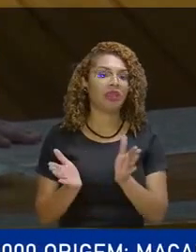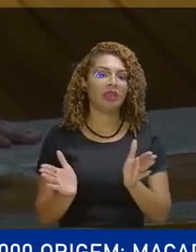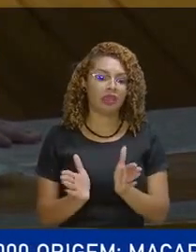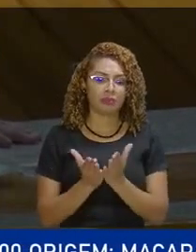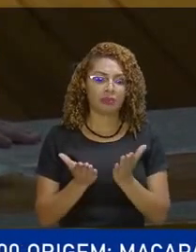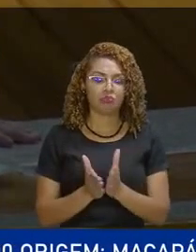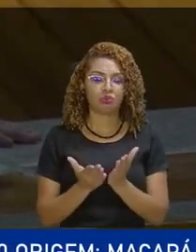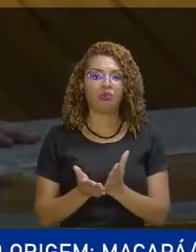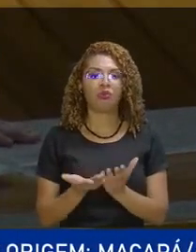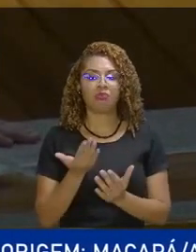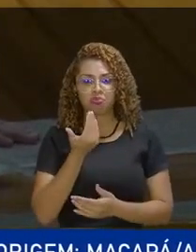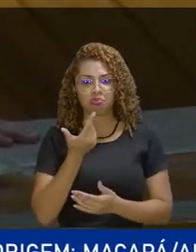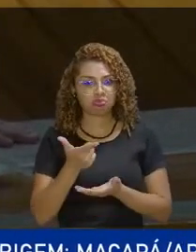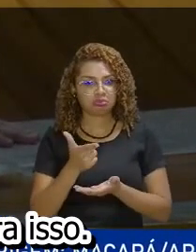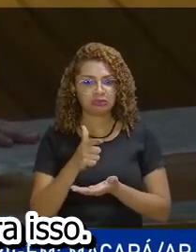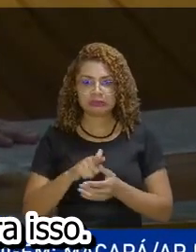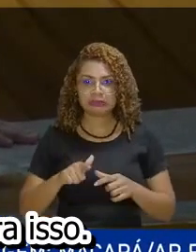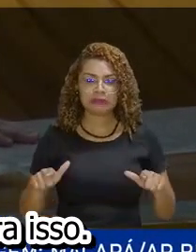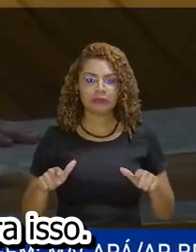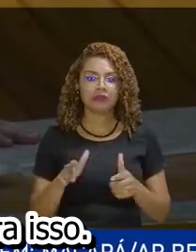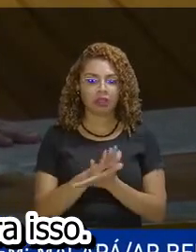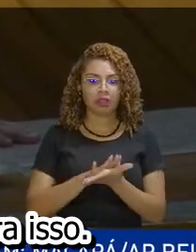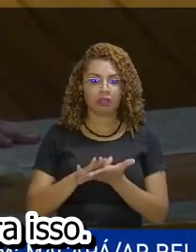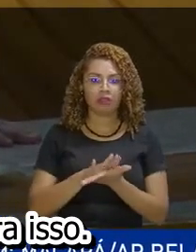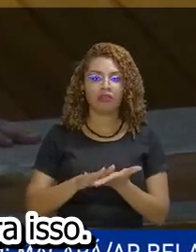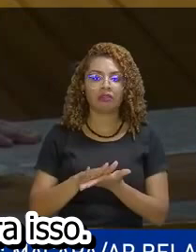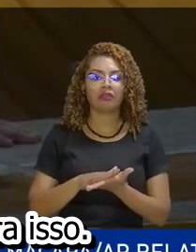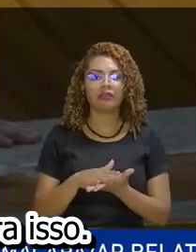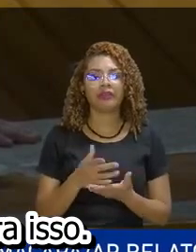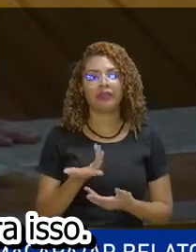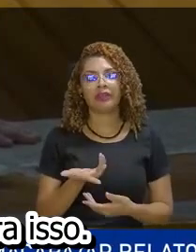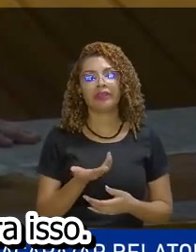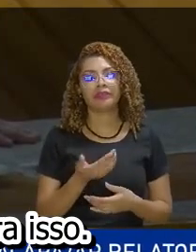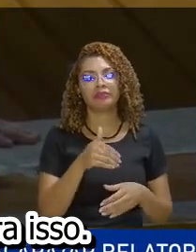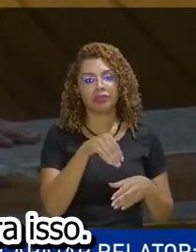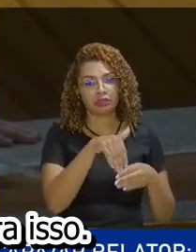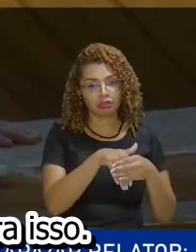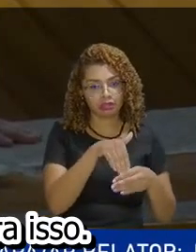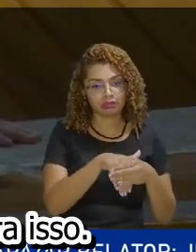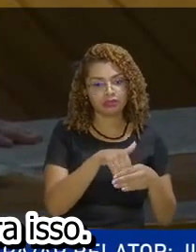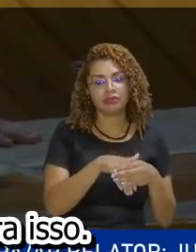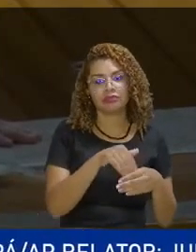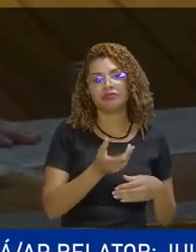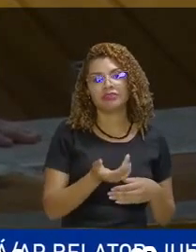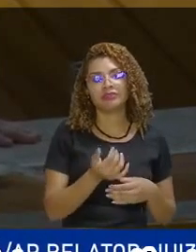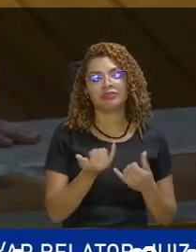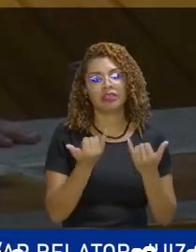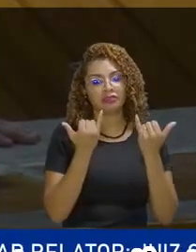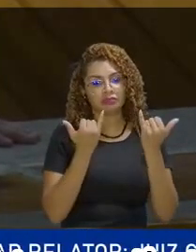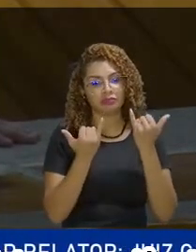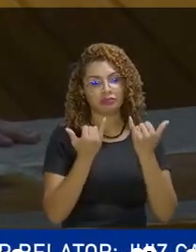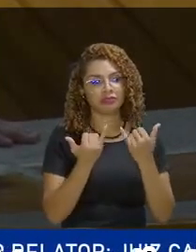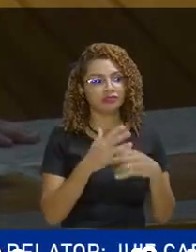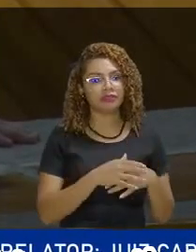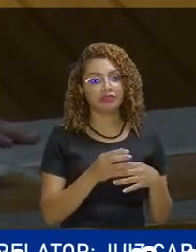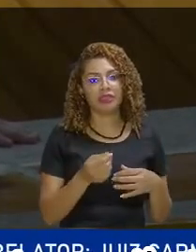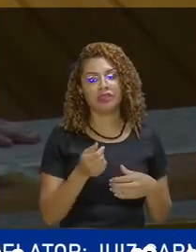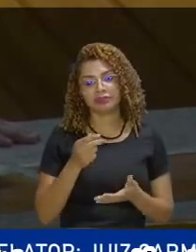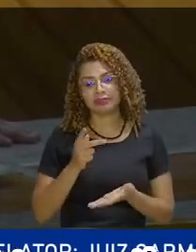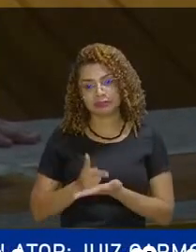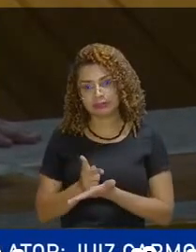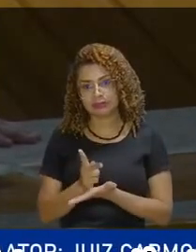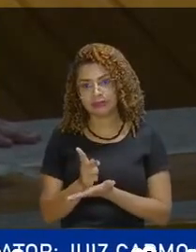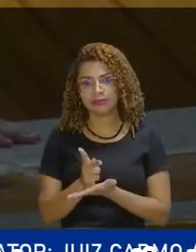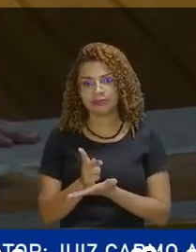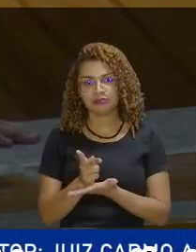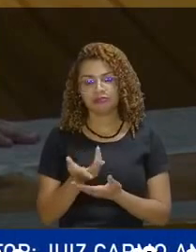proveito político e eleitoral. E isso, claro, a nossa justiça tem que estar atenta para isso. já fizemos vários